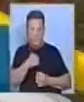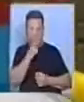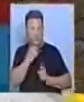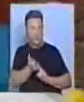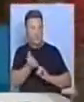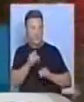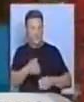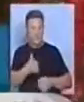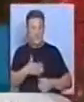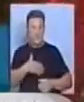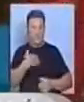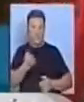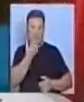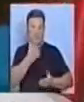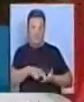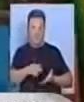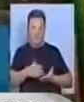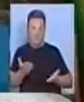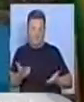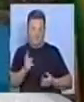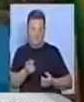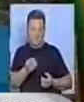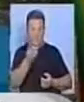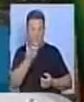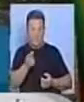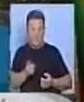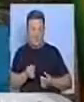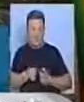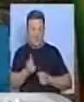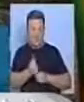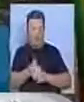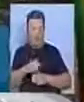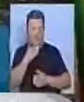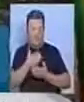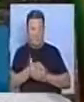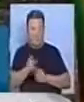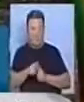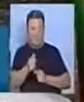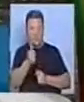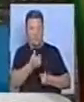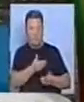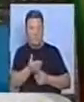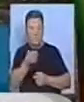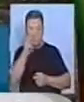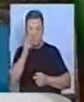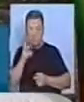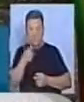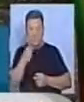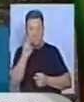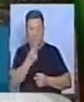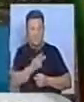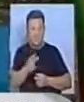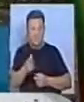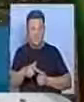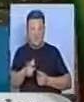nós ficamos contentes, não é isso? É isso mesmo. Obrigada. E esta é precisamente a obra que dá as boas-vindas a quem visita esta Bienal de